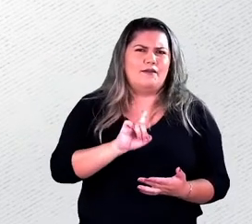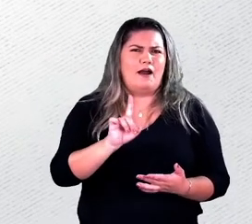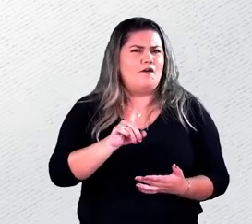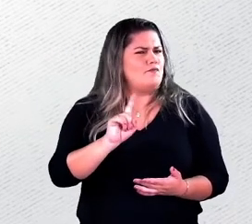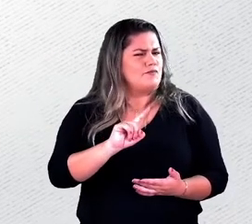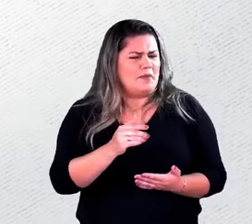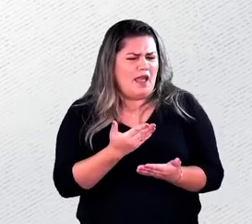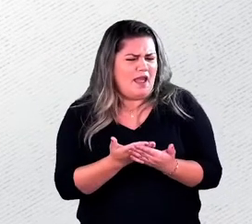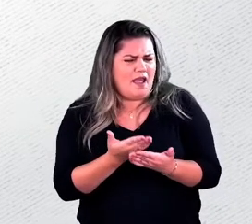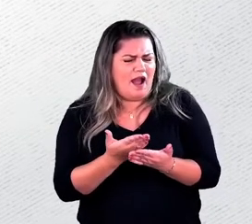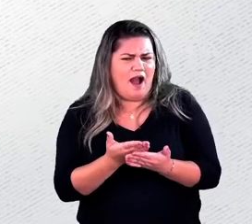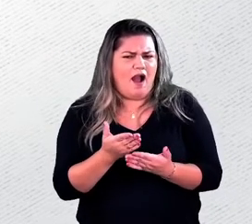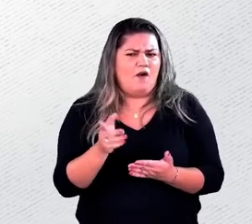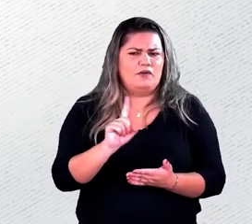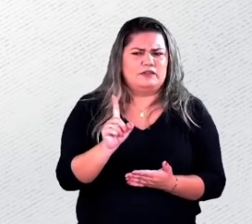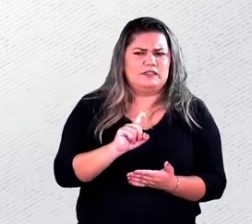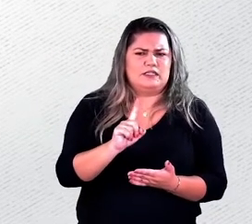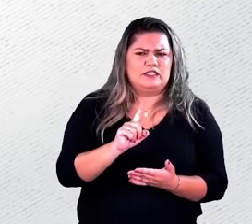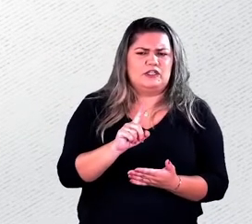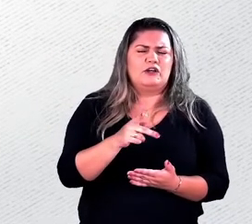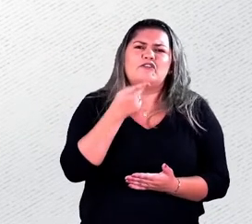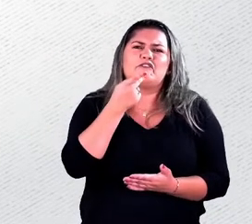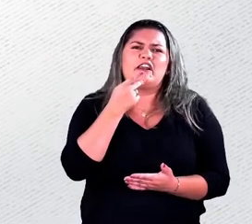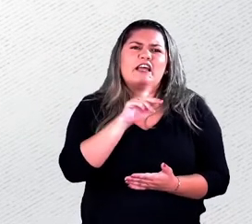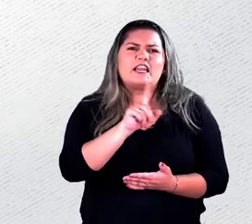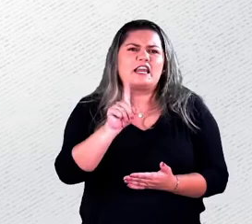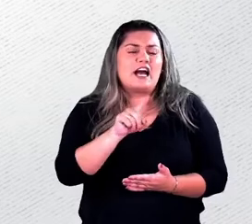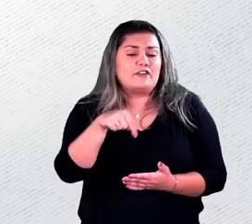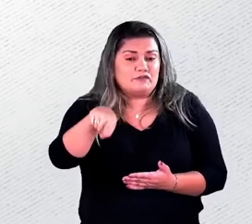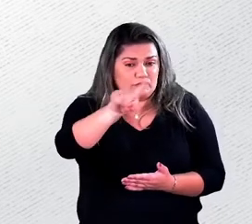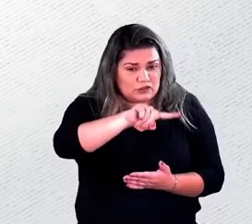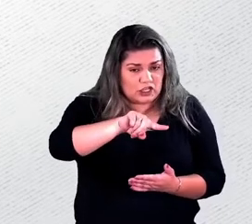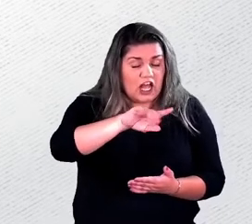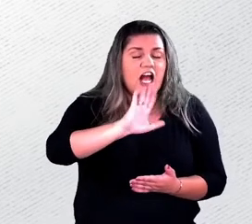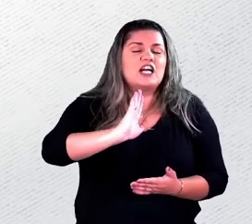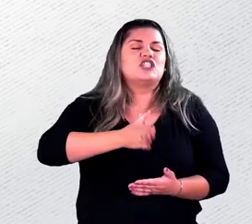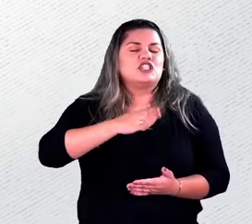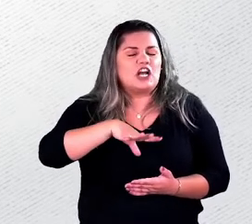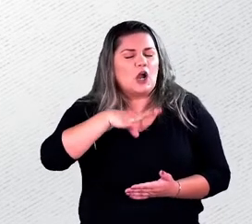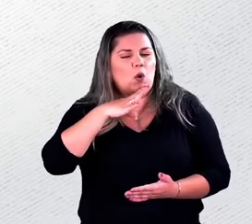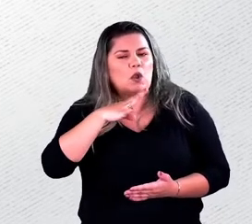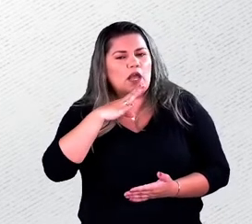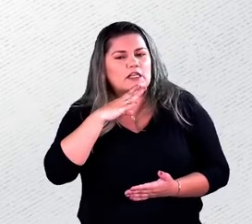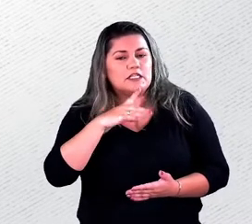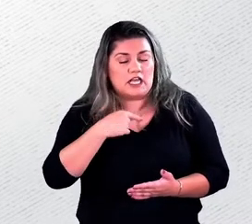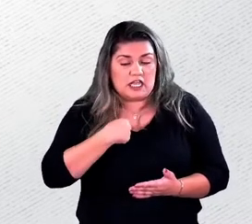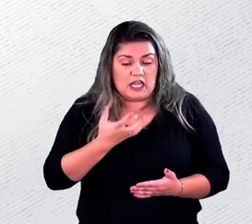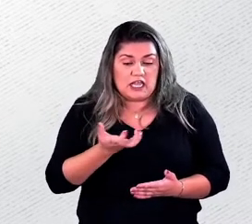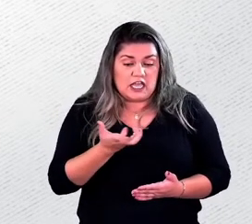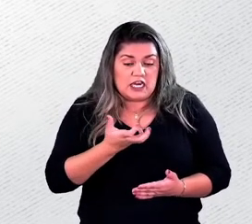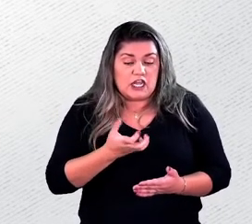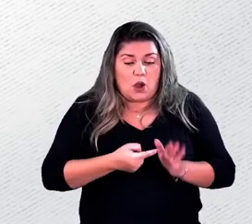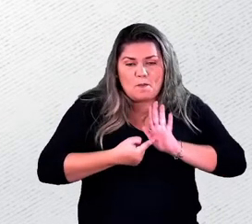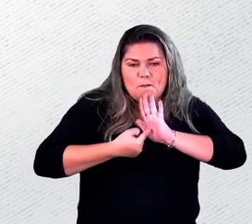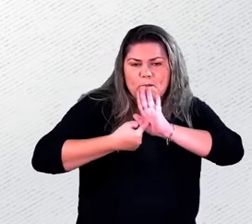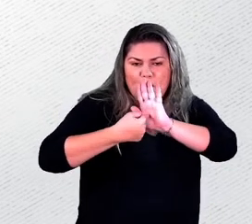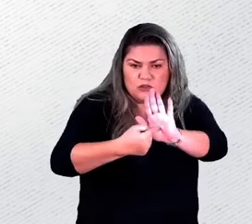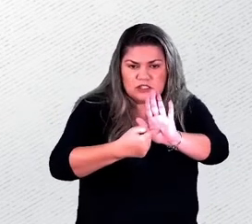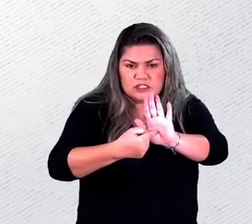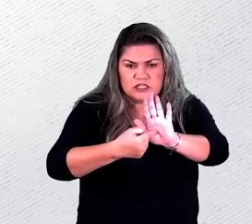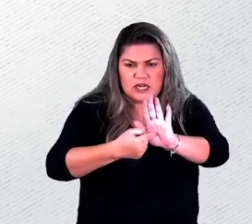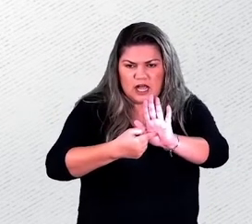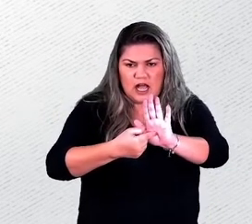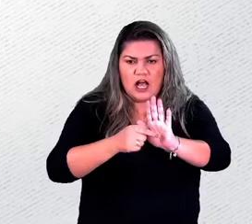aula e nem disse nada é que ninguém aqui já soubesse mas para deixar registrado porque outras pessoas nos acompanhe outras